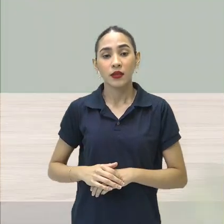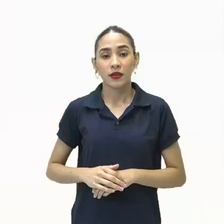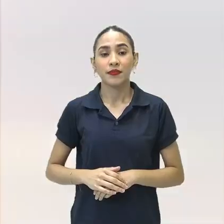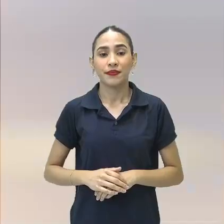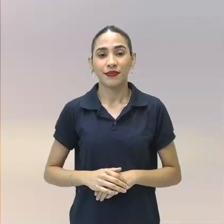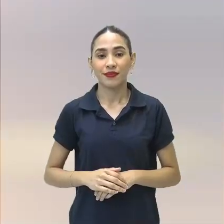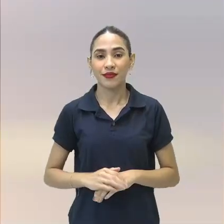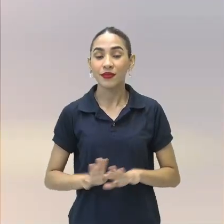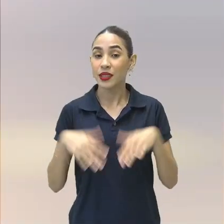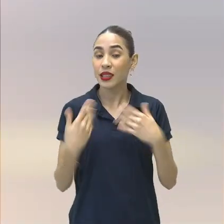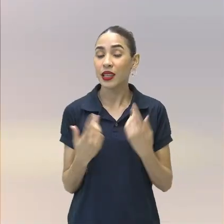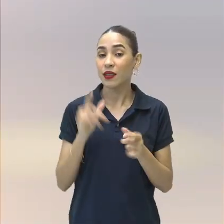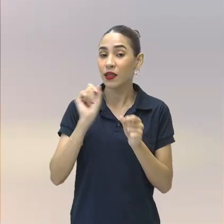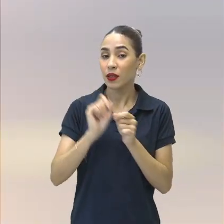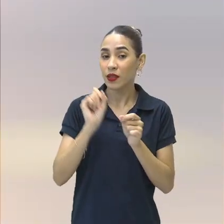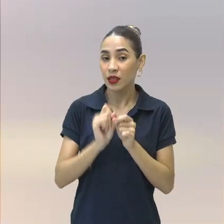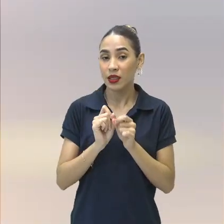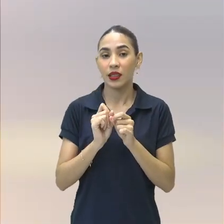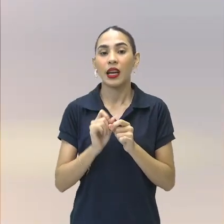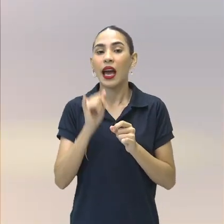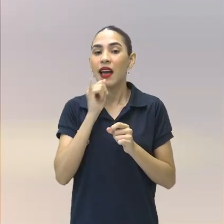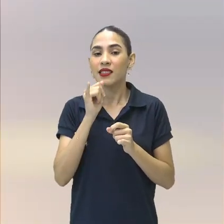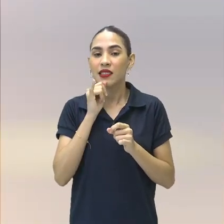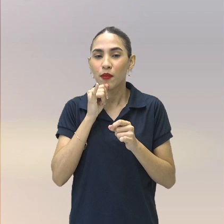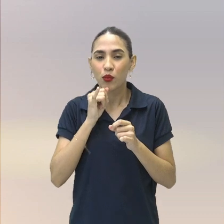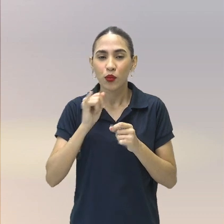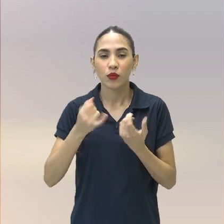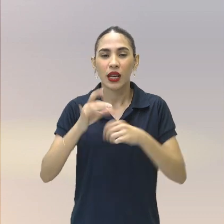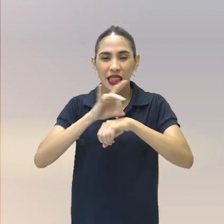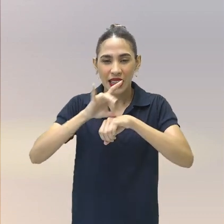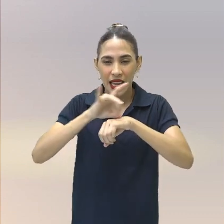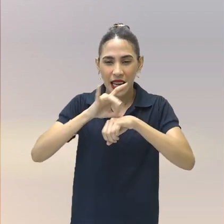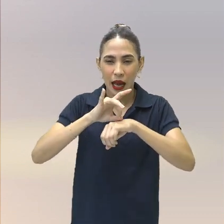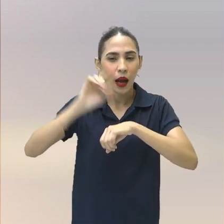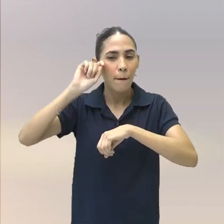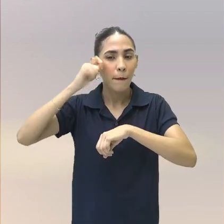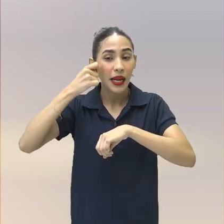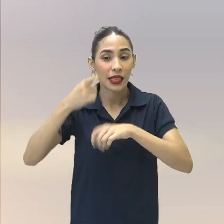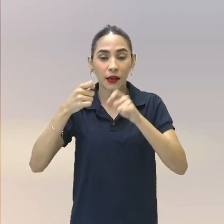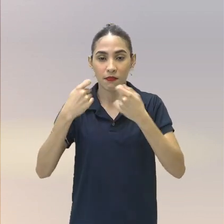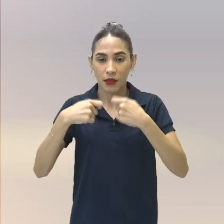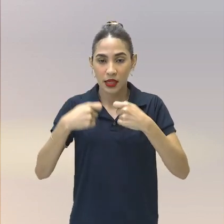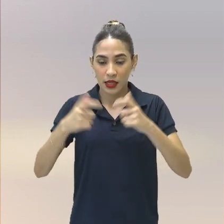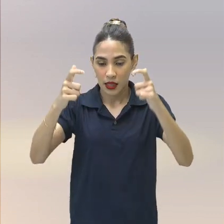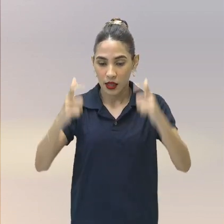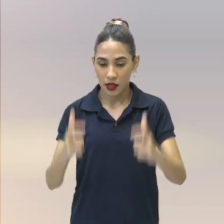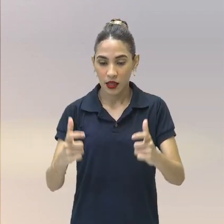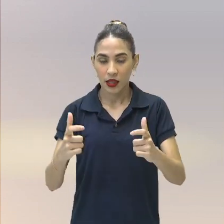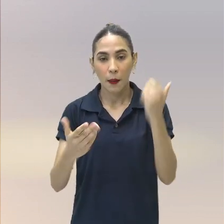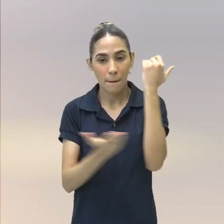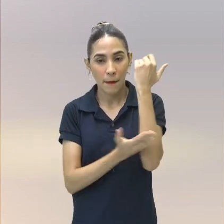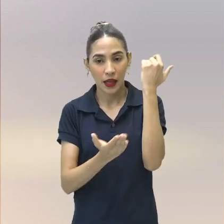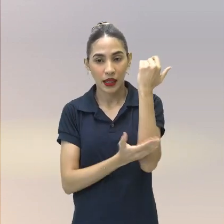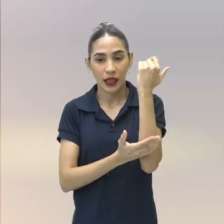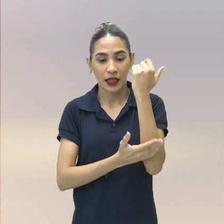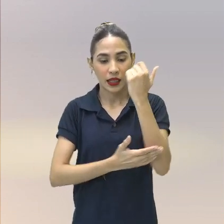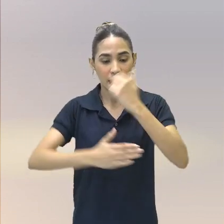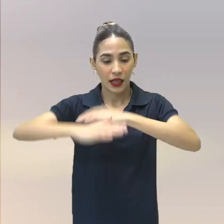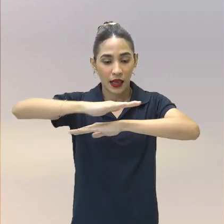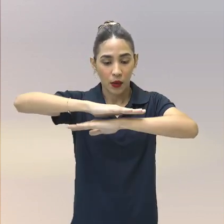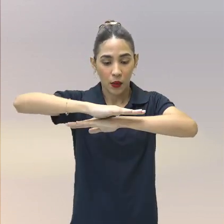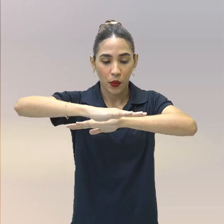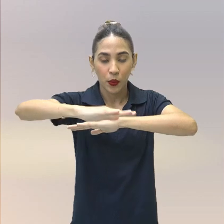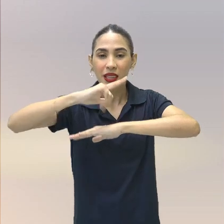mudas. Para poder produzir adubo, você precisa de uma caixa de madeira, de preferência com tampa e que tenha